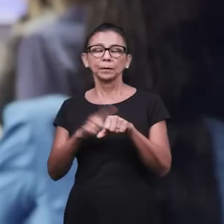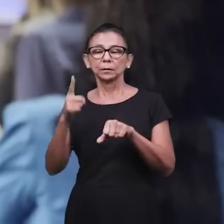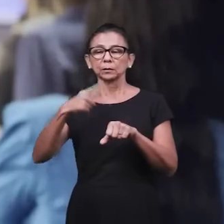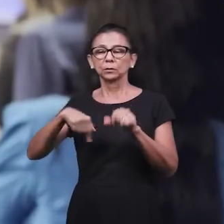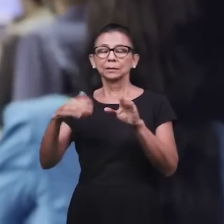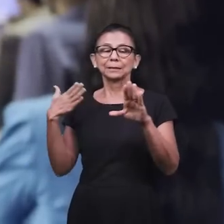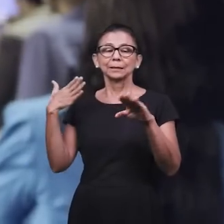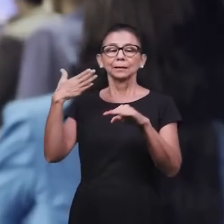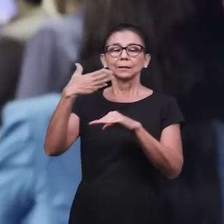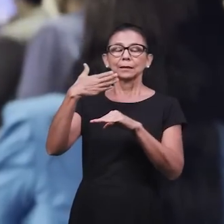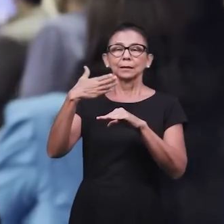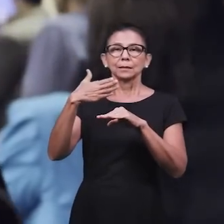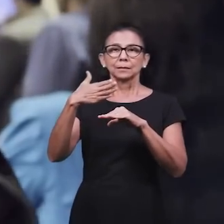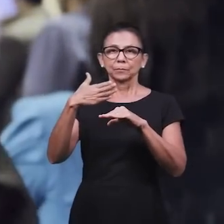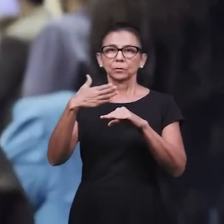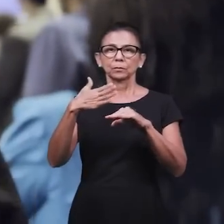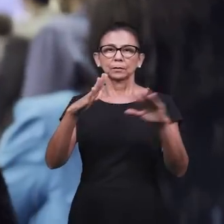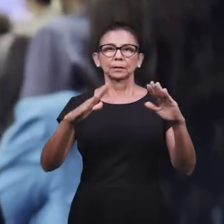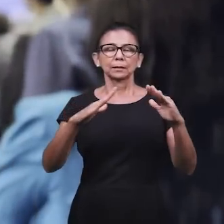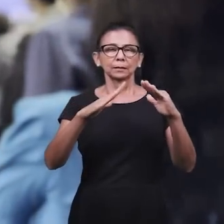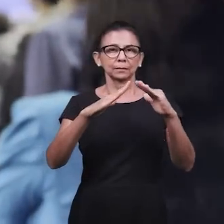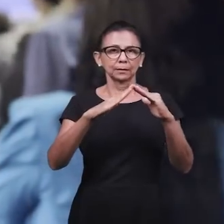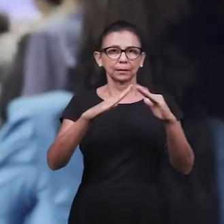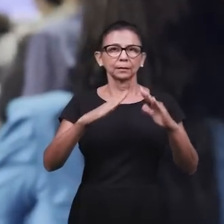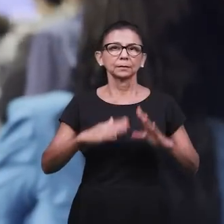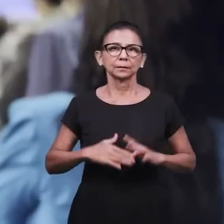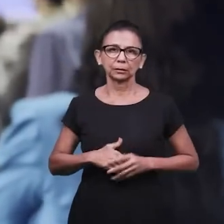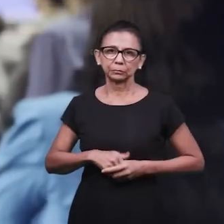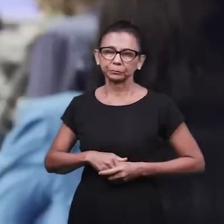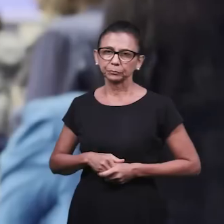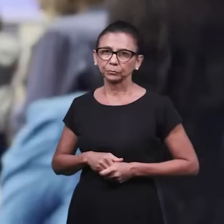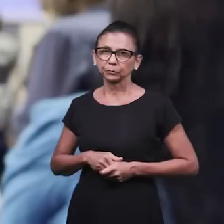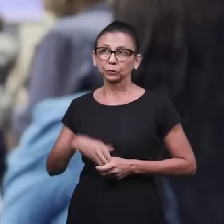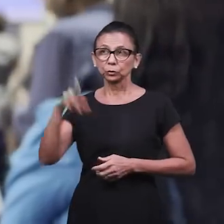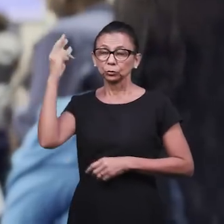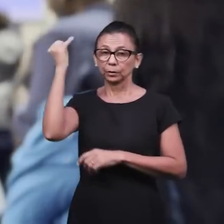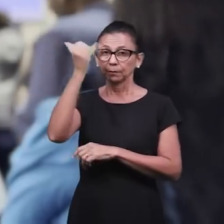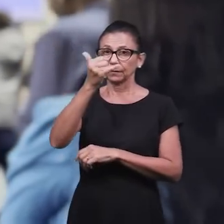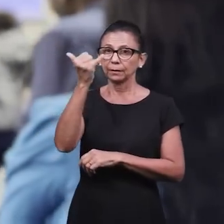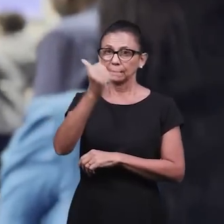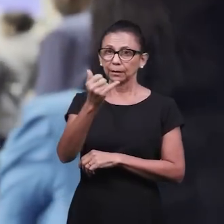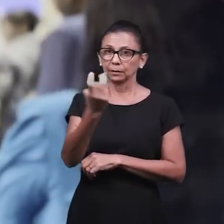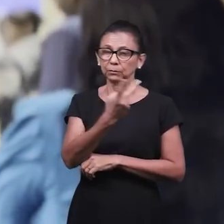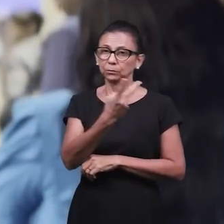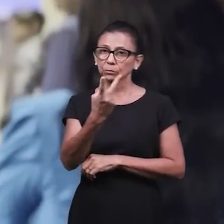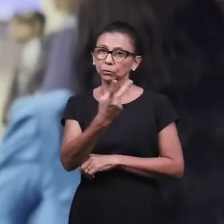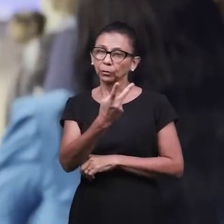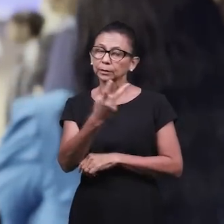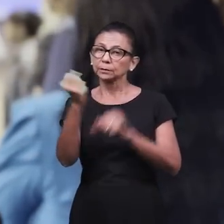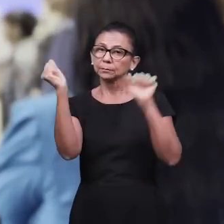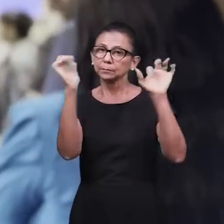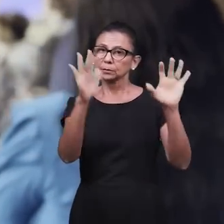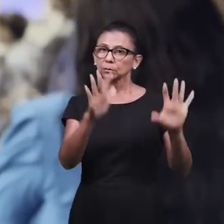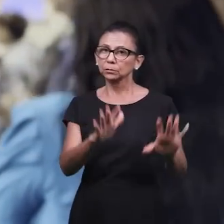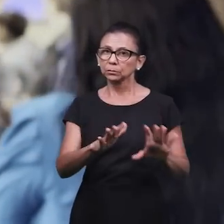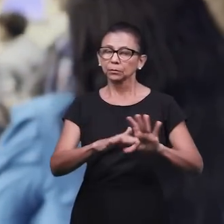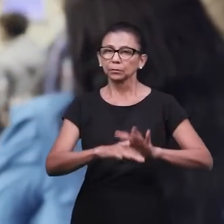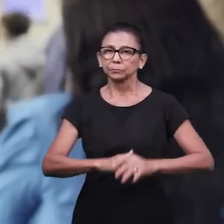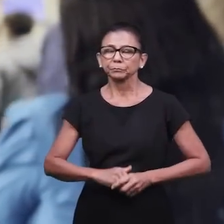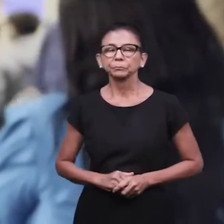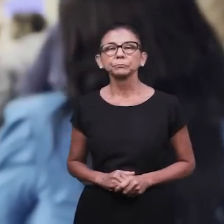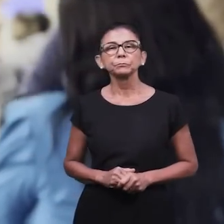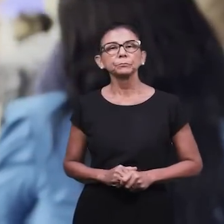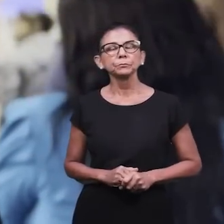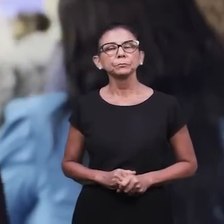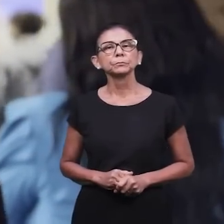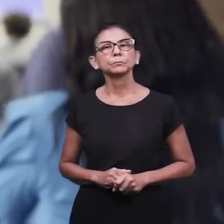a comunhão desse casal, o Senhor falaria com eles, daria uma bênção. Nós saímos para evangelizar no período da manhã